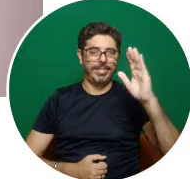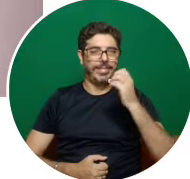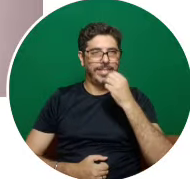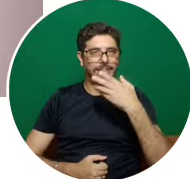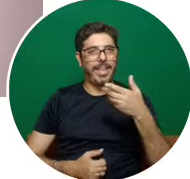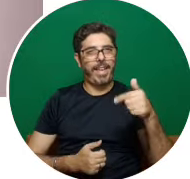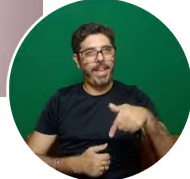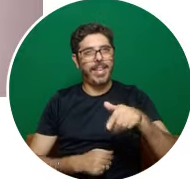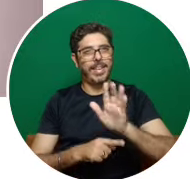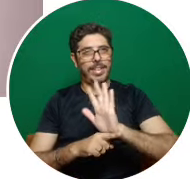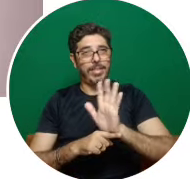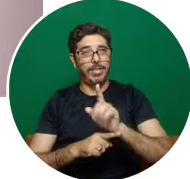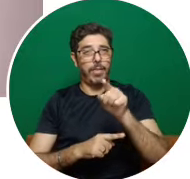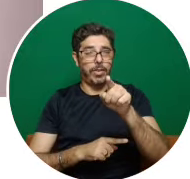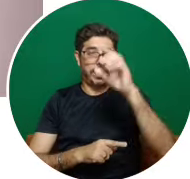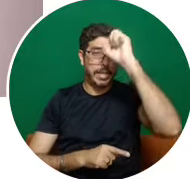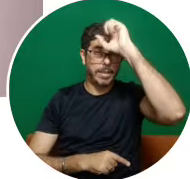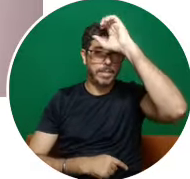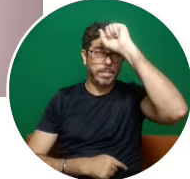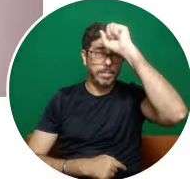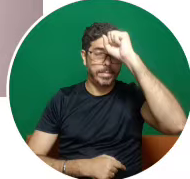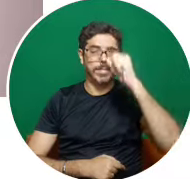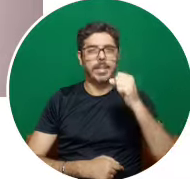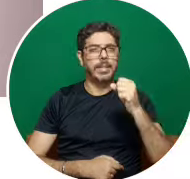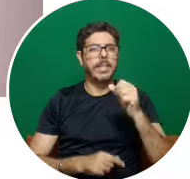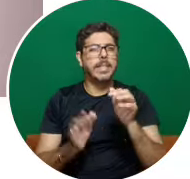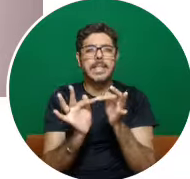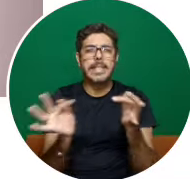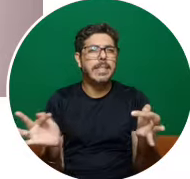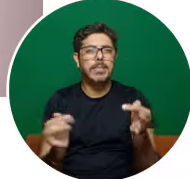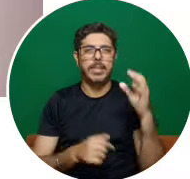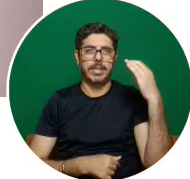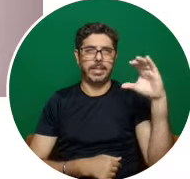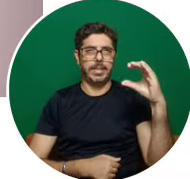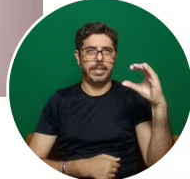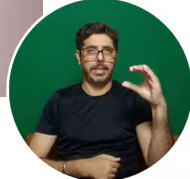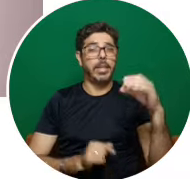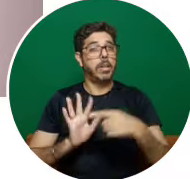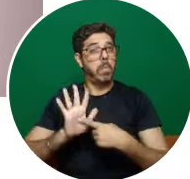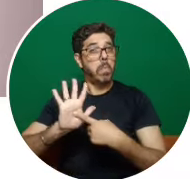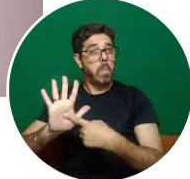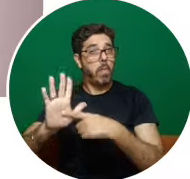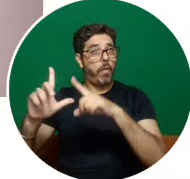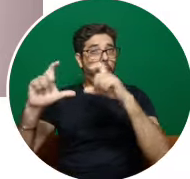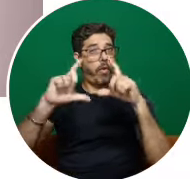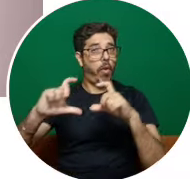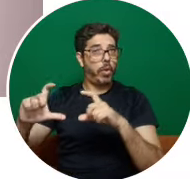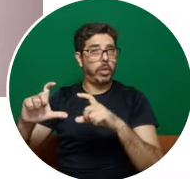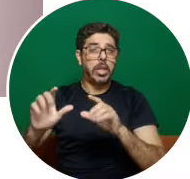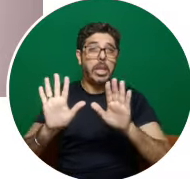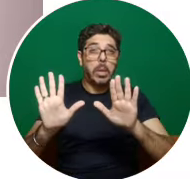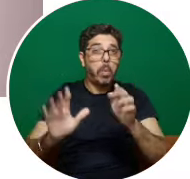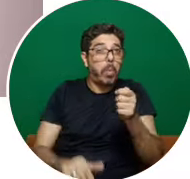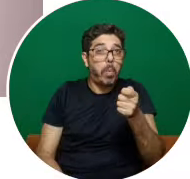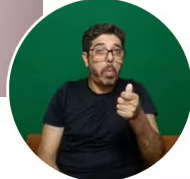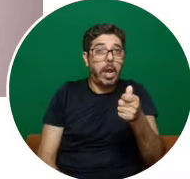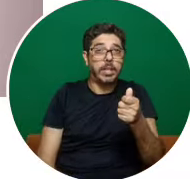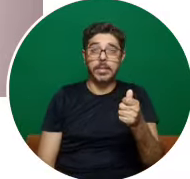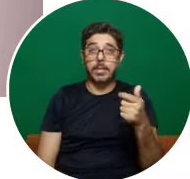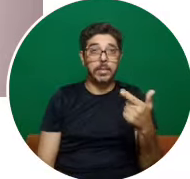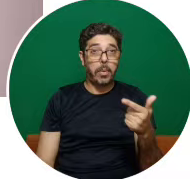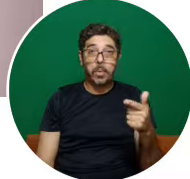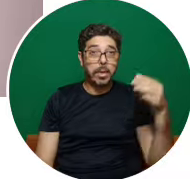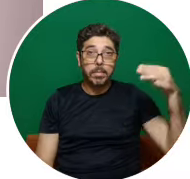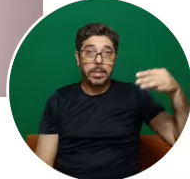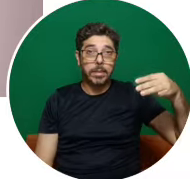Olá pessoal, bem-vindos ao Verbo Científica. Aqui você aprende a ciência de forma simples, ilustrada e quase sem matemática. Se isso lhe